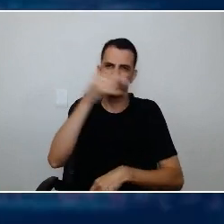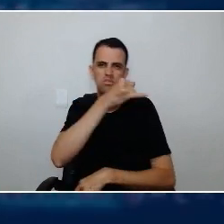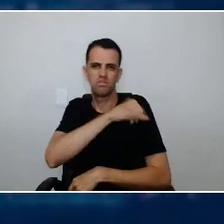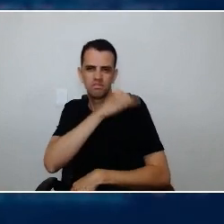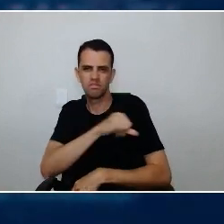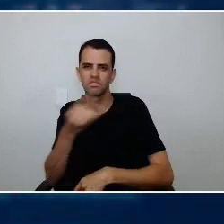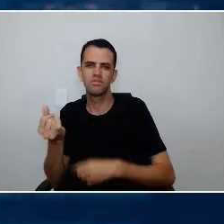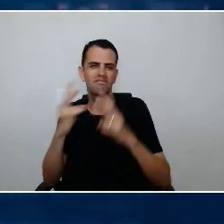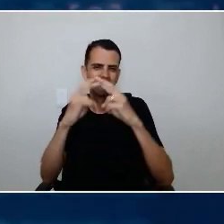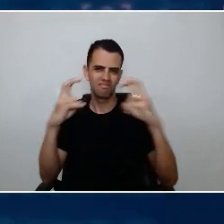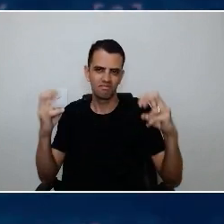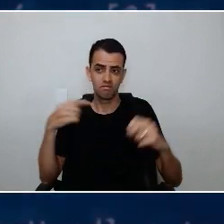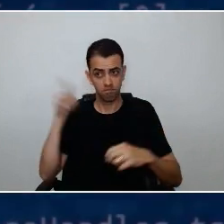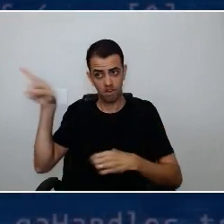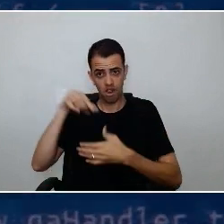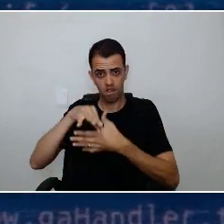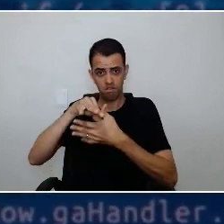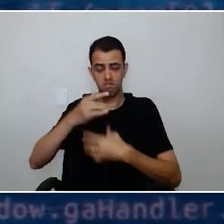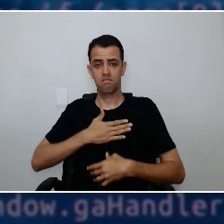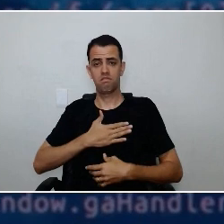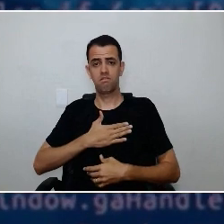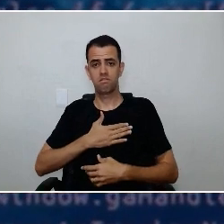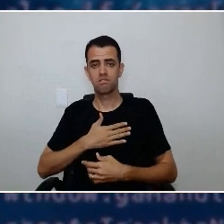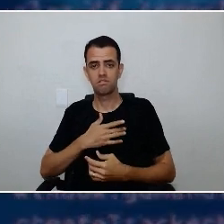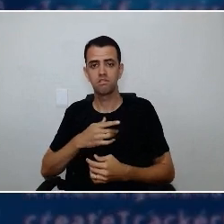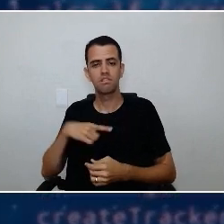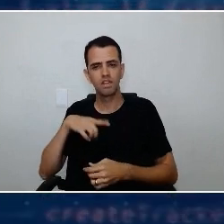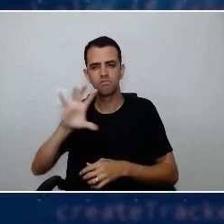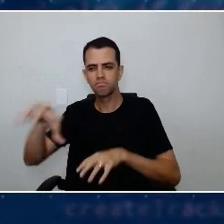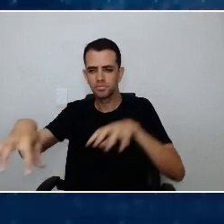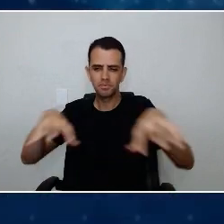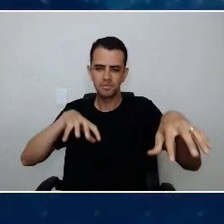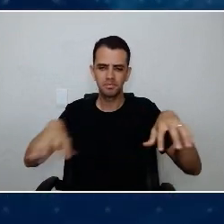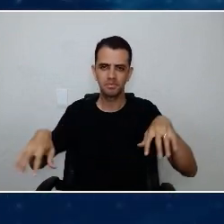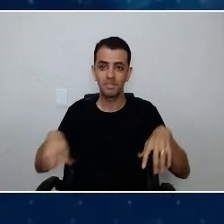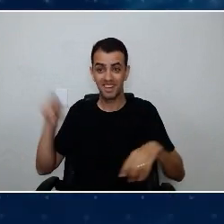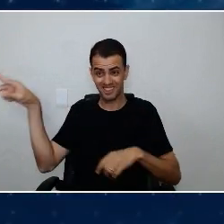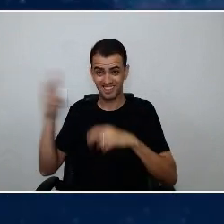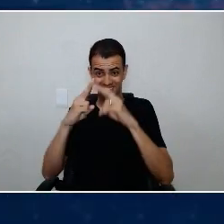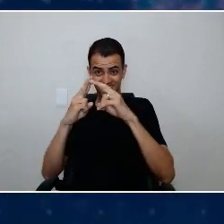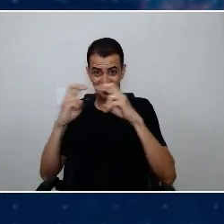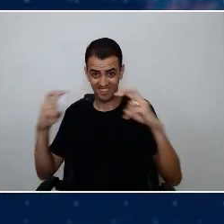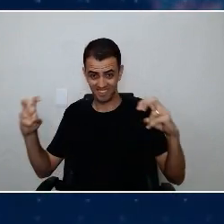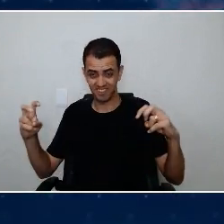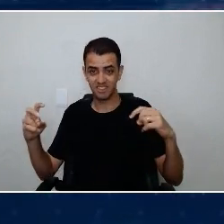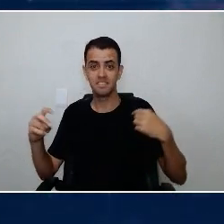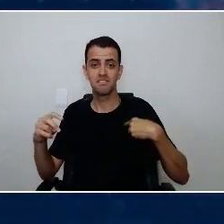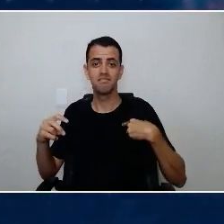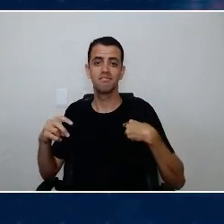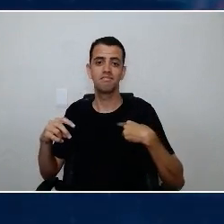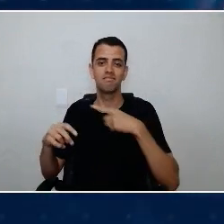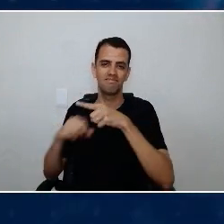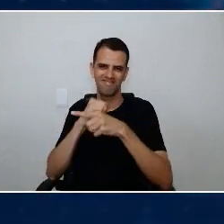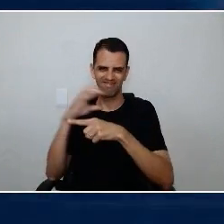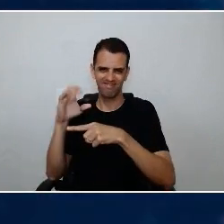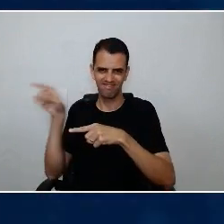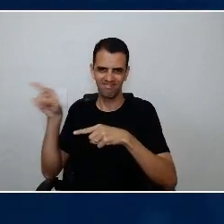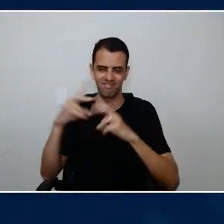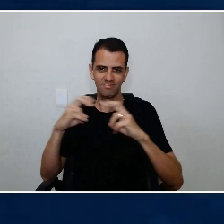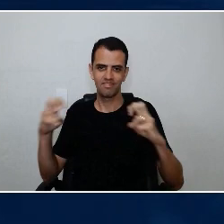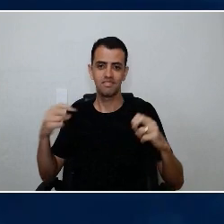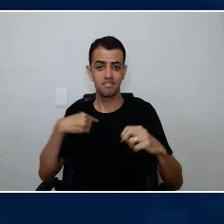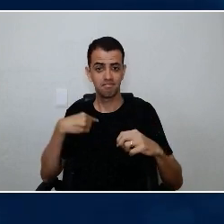lidero temos algumas acontecendo e tem o Mug de Santa Catarina que é o específico ali na comunidade então vocês